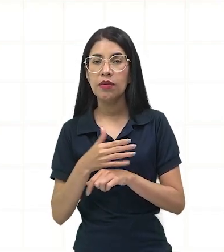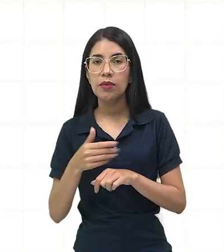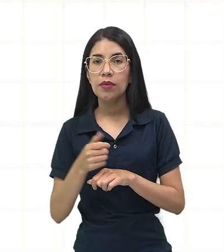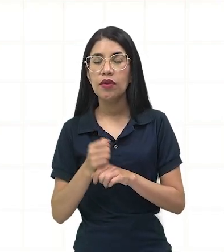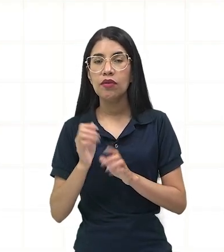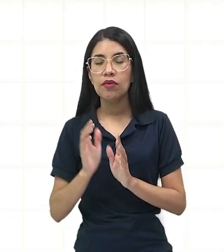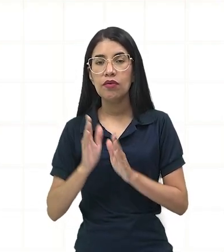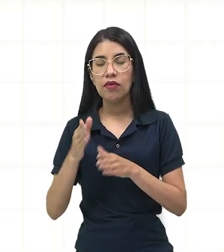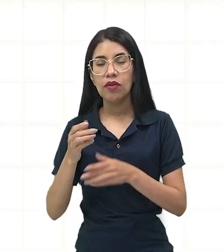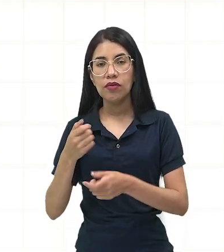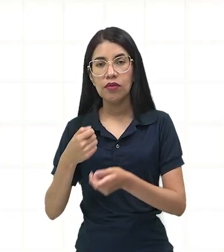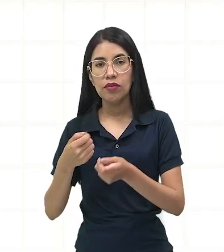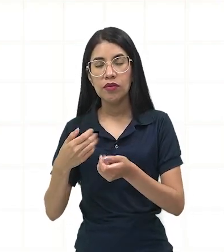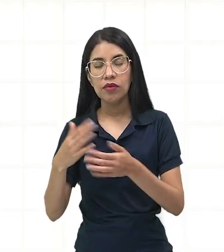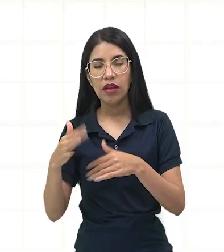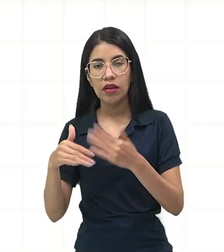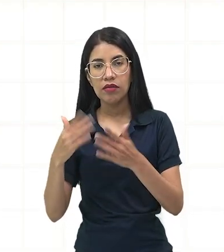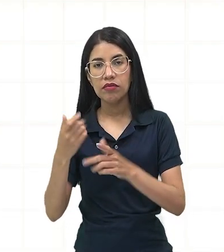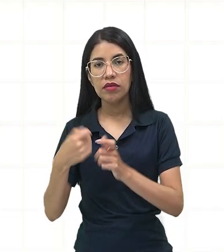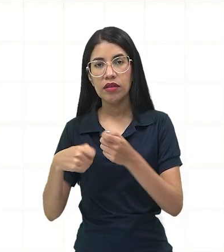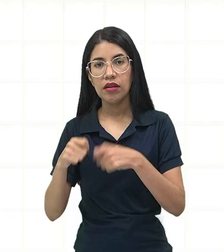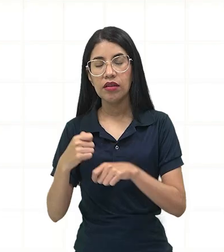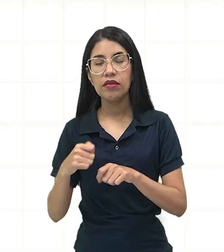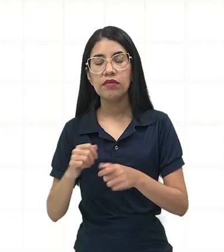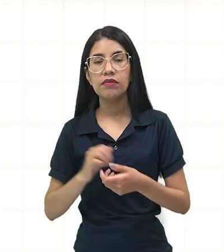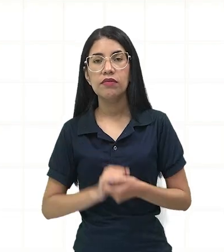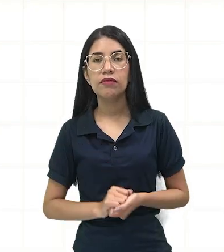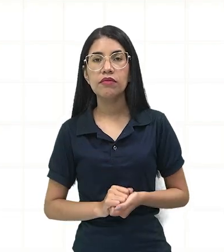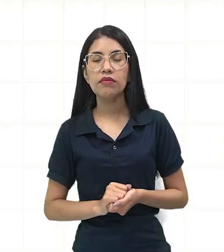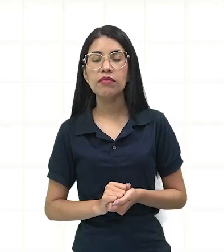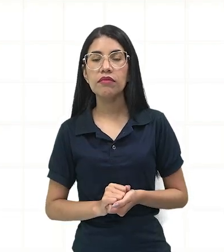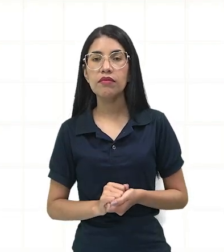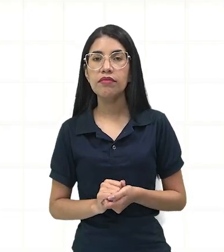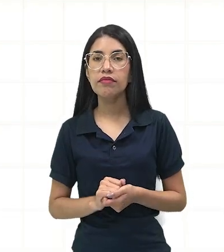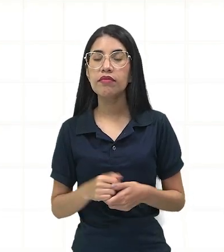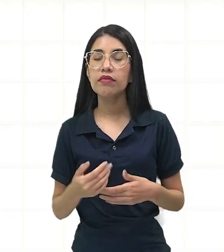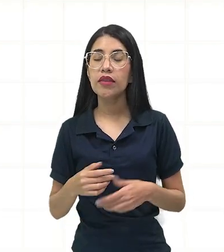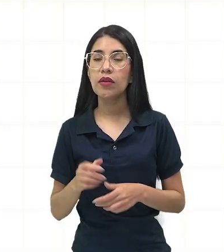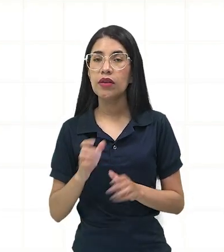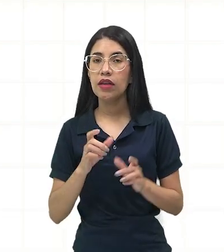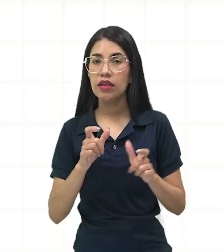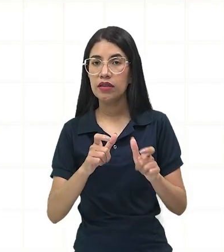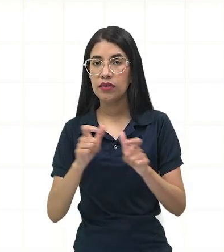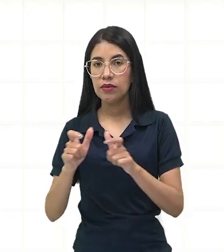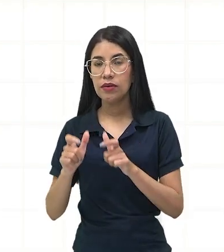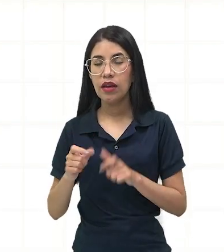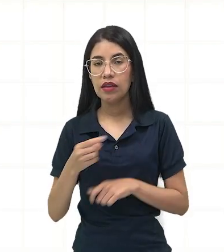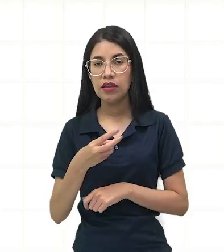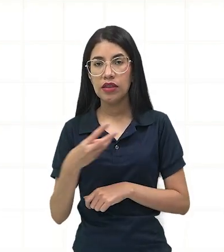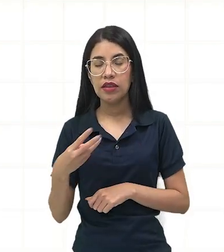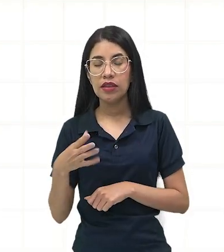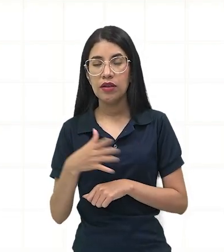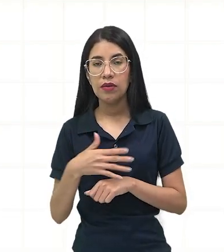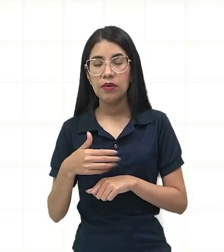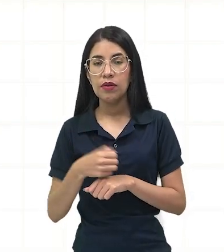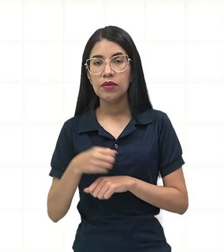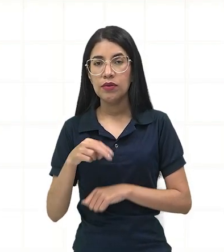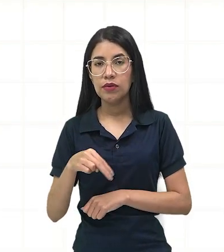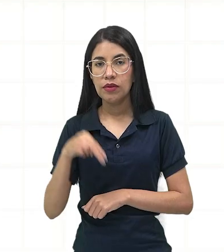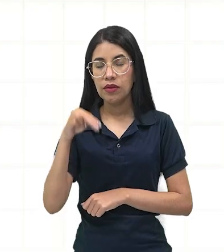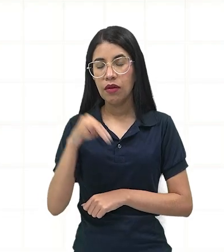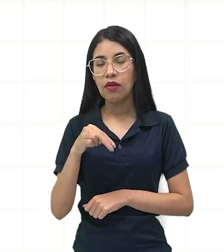para o desenvolvimento econômico próprio. Então, nessas colônias, a gente vai verificar que as colônias do norte,